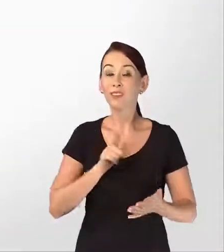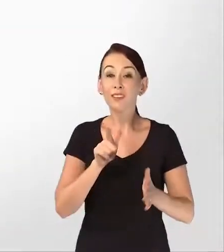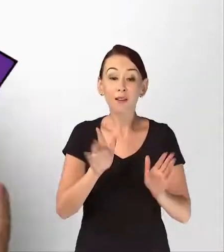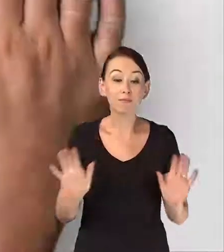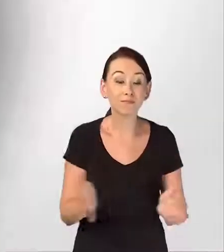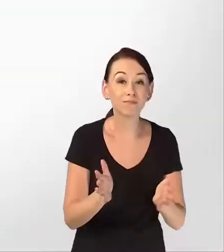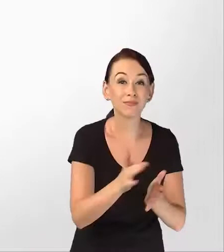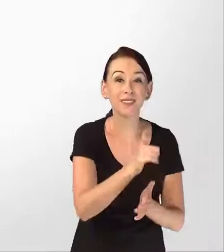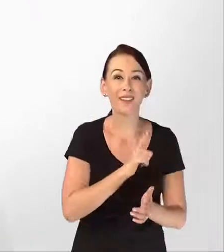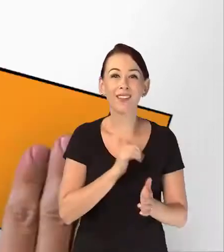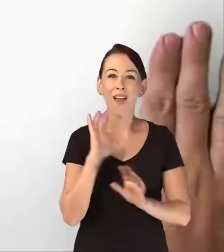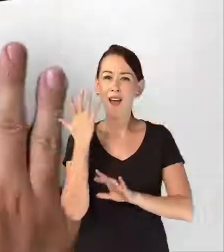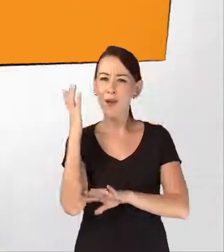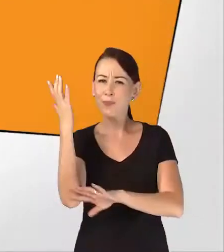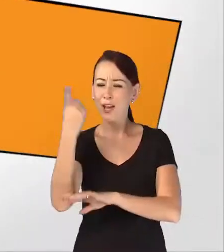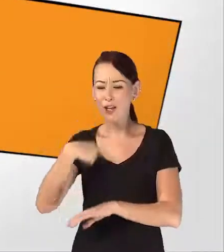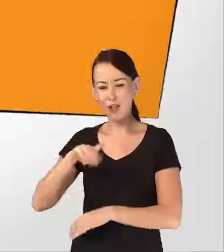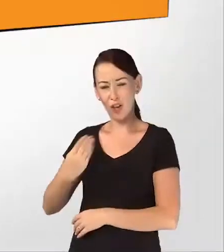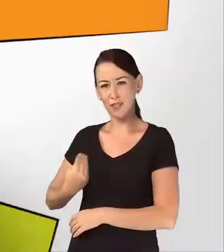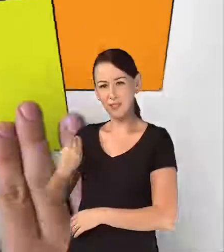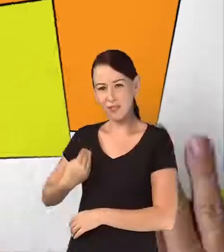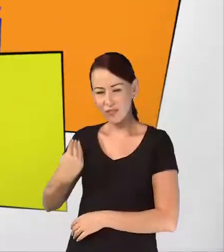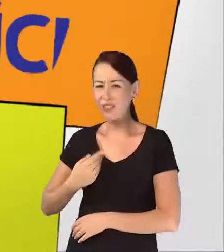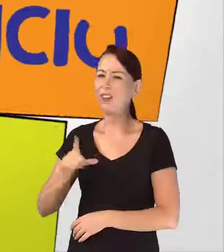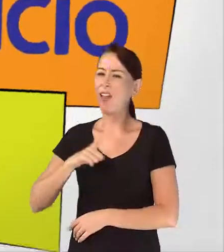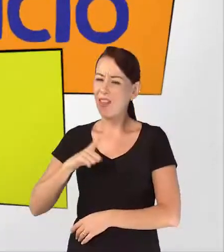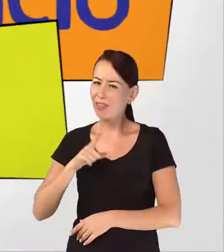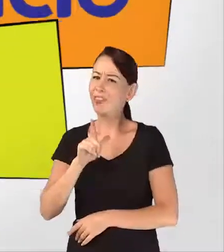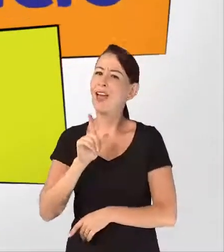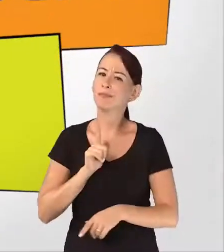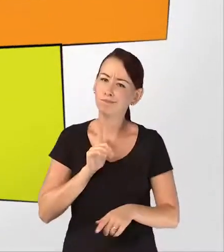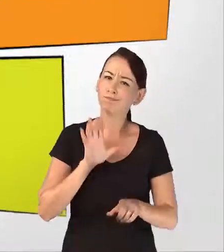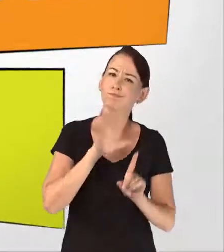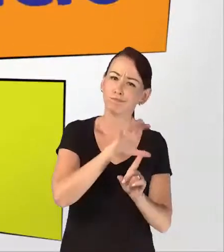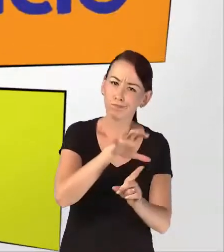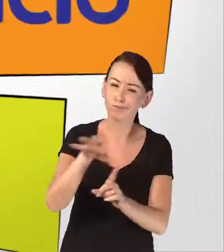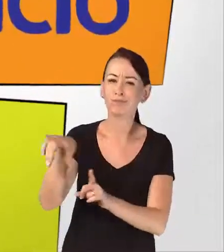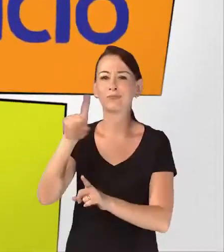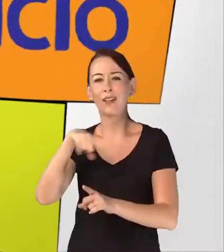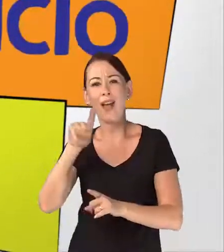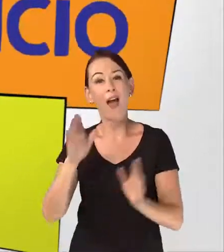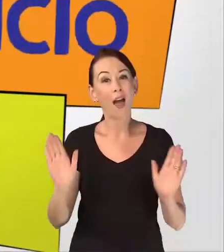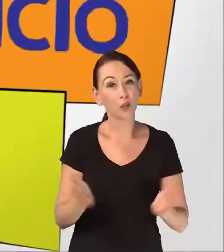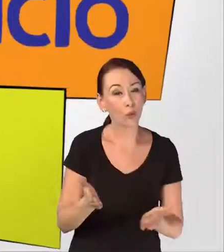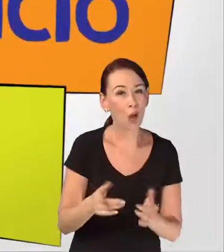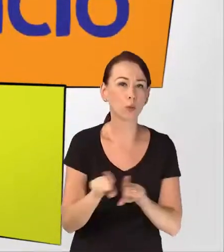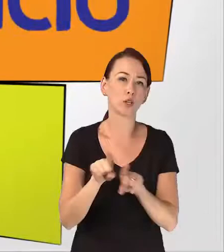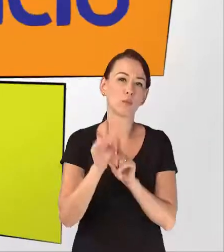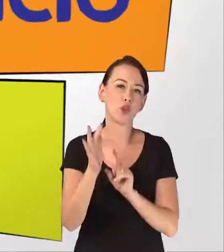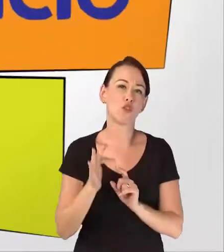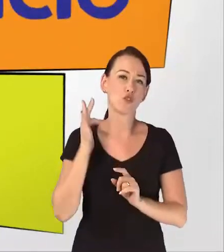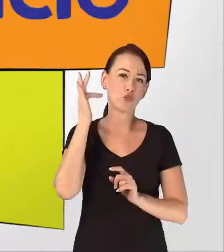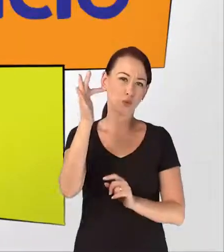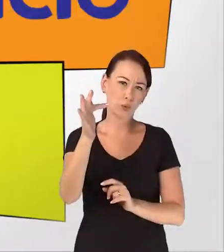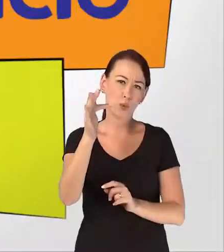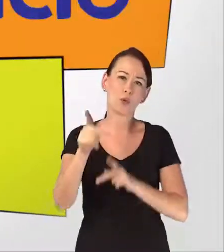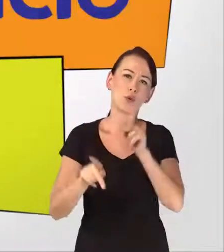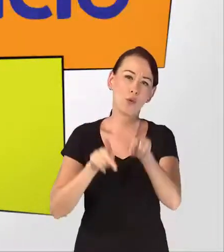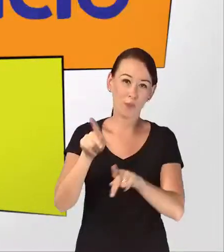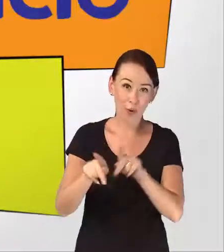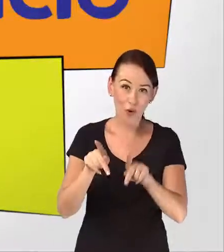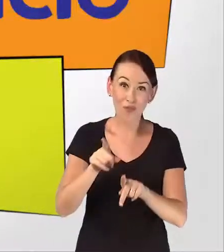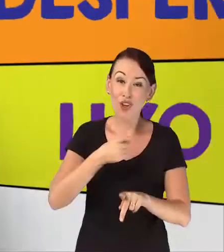Os impactos ambientais do nosso estilo de vida estão comprometendo o bem-estar das atuais e futuras gerações.